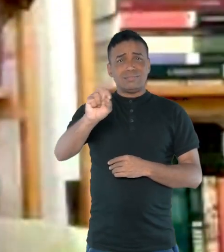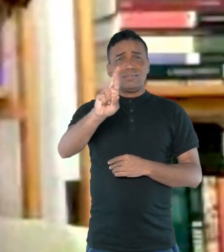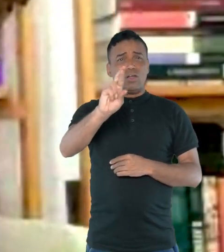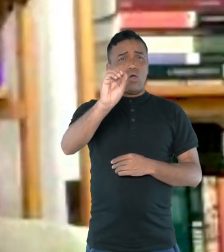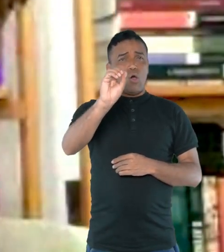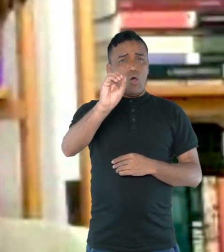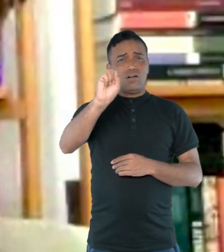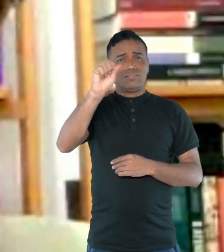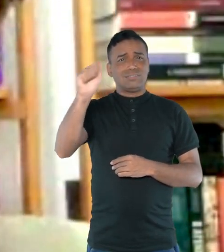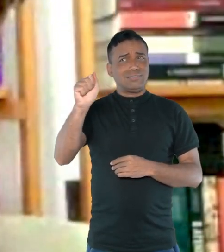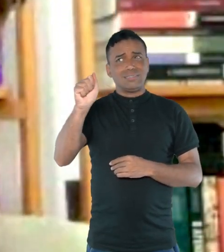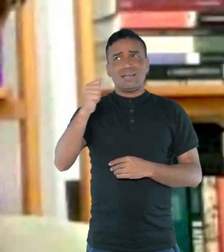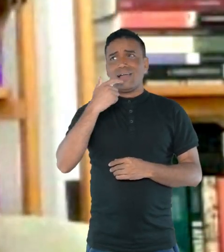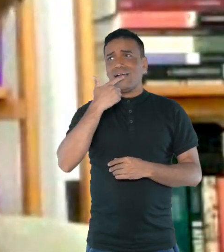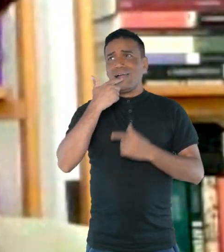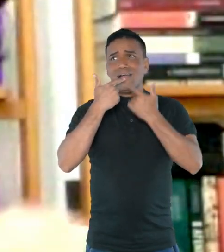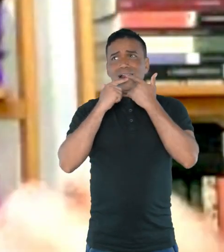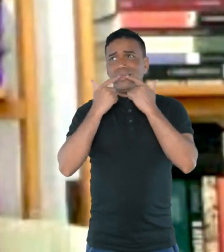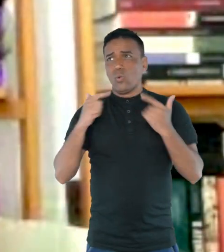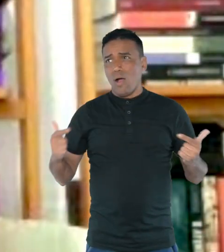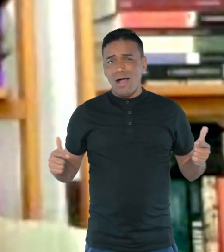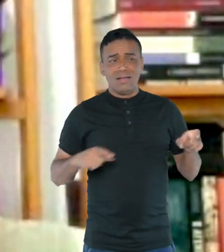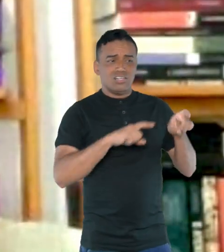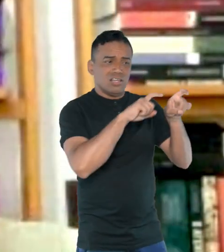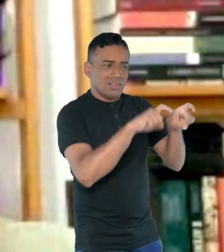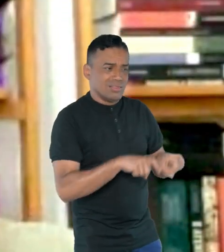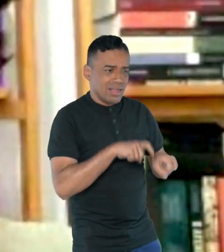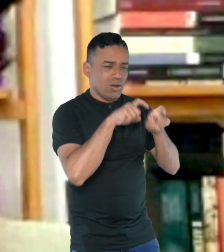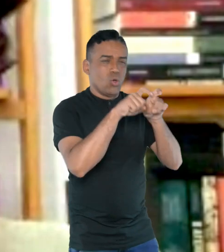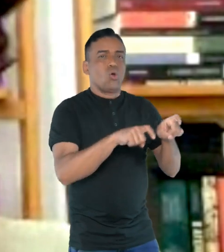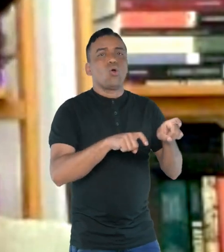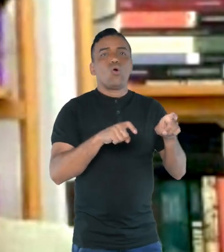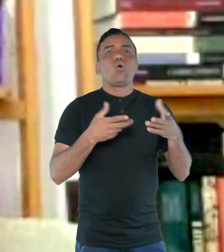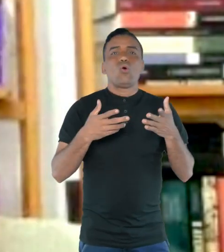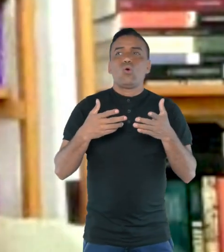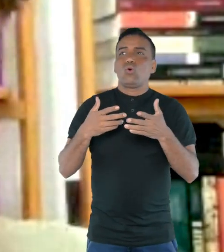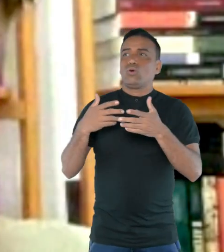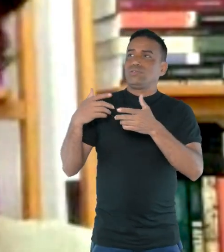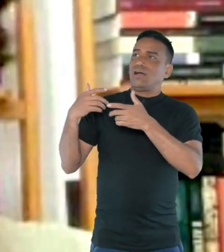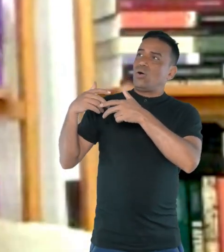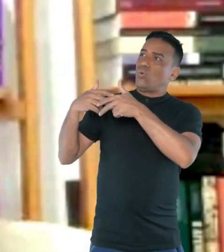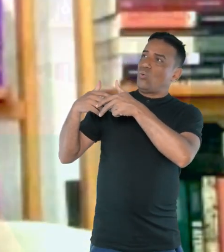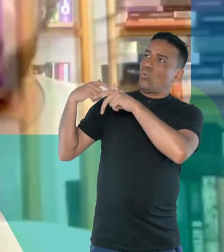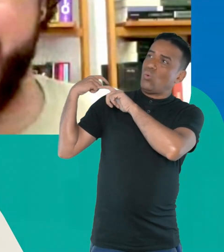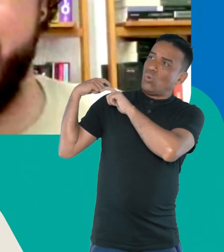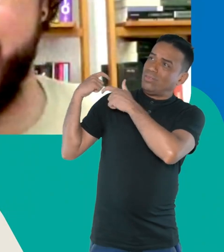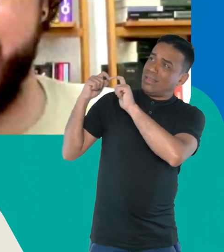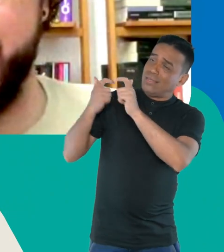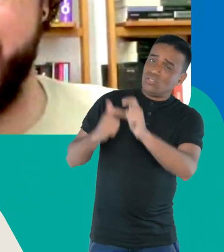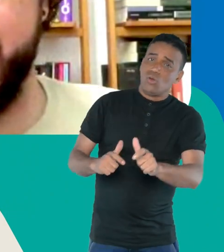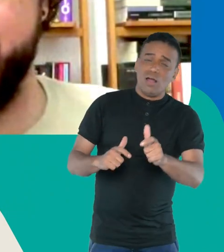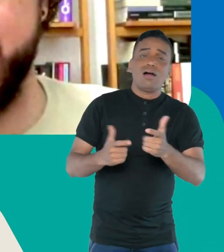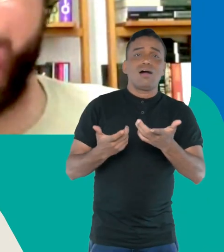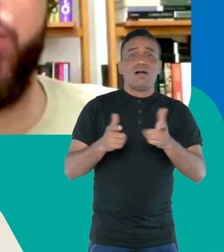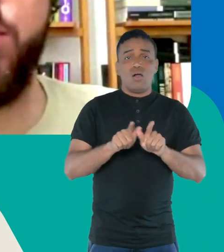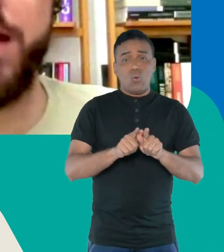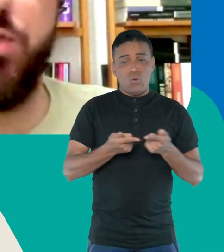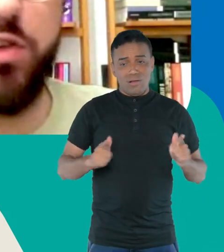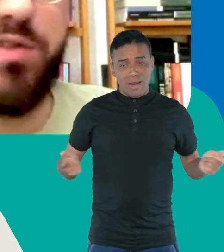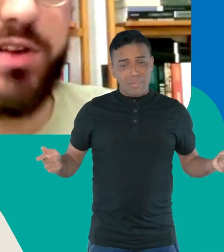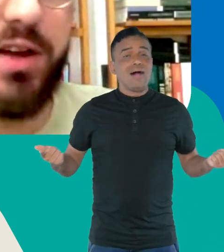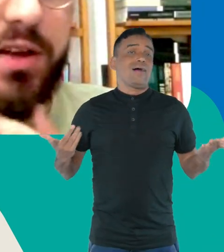interiorana, essa linguagem disruptiva no seu sentido padrão, tradicional, do que é a